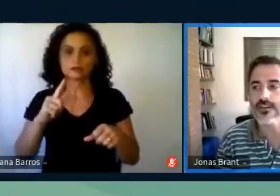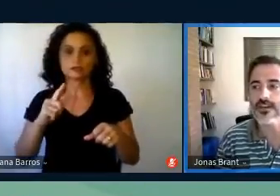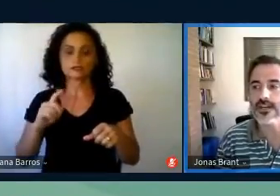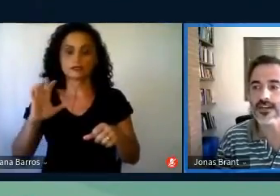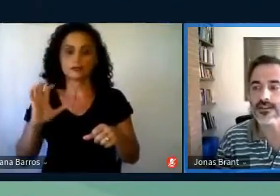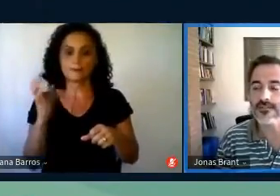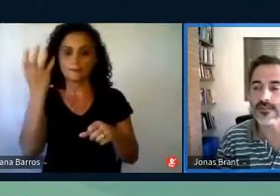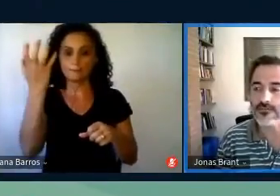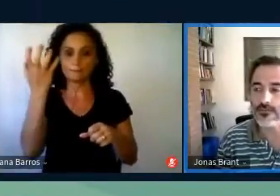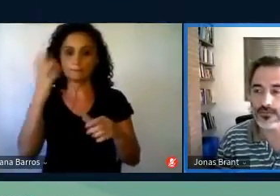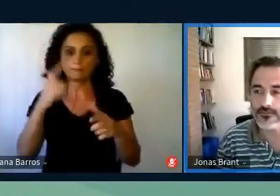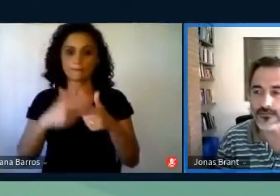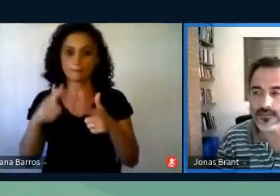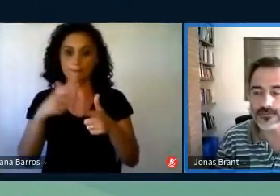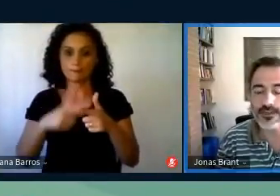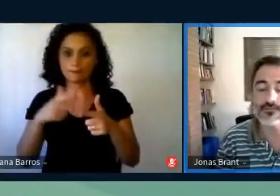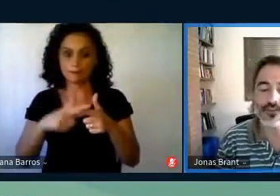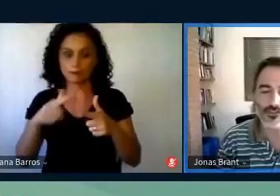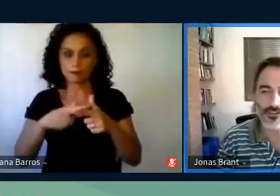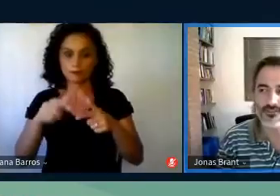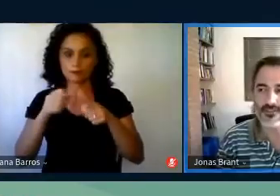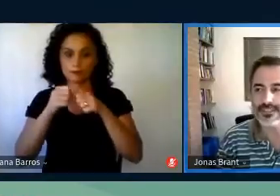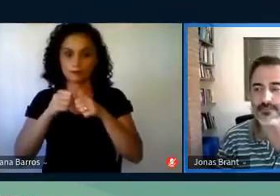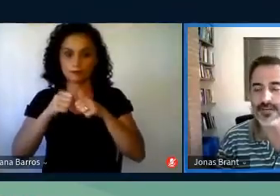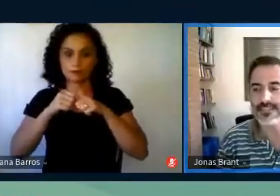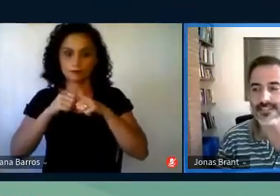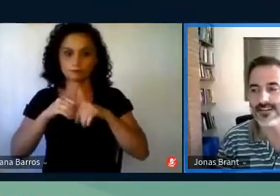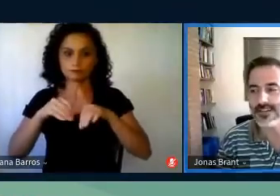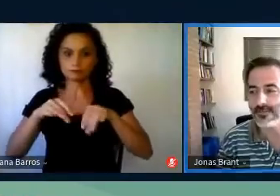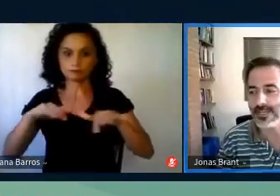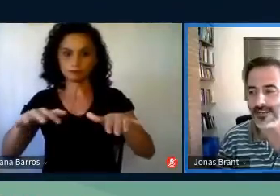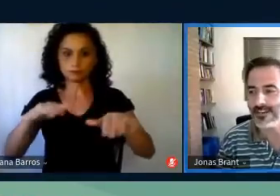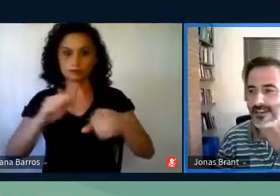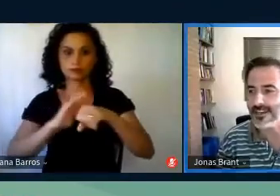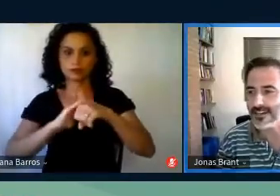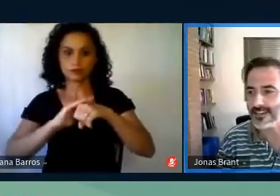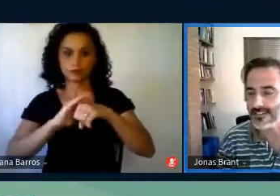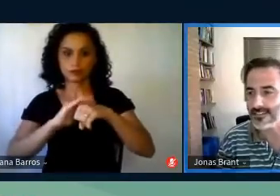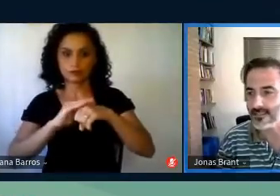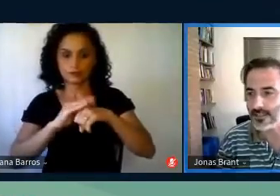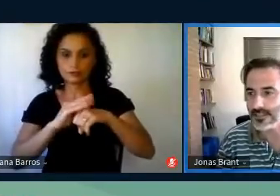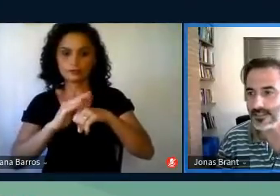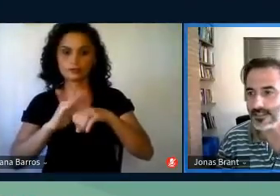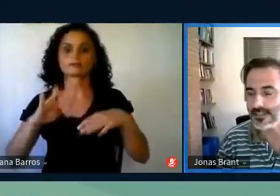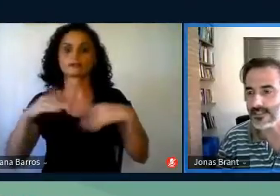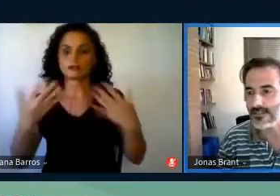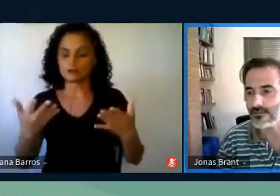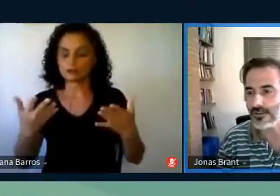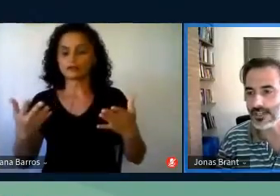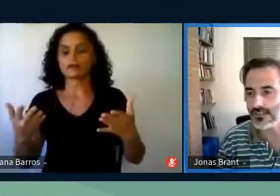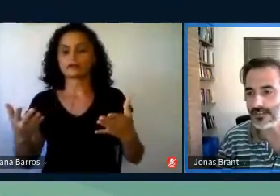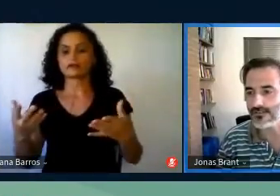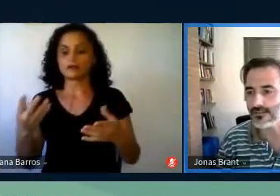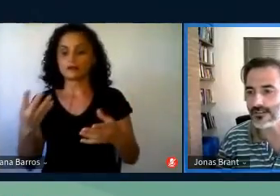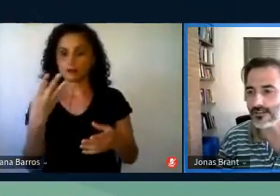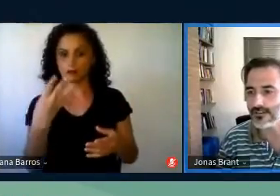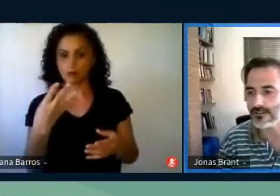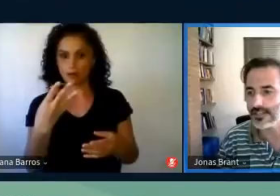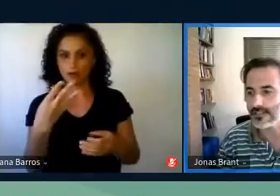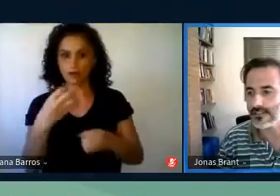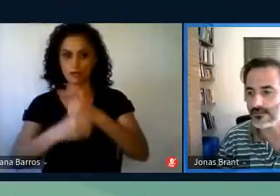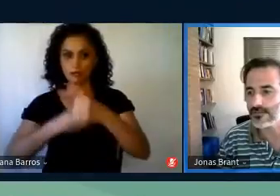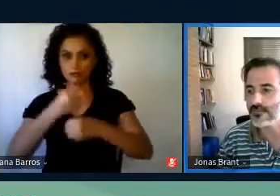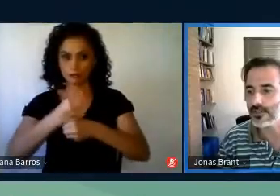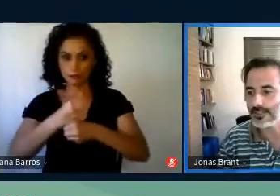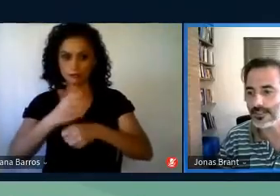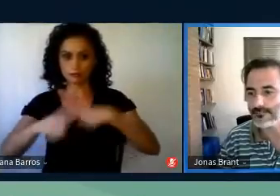anos, vim fazer 4 anos agora, vim fazer parte da UNB, desse time de saúde coletiva aqui da nossa